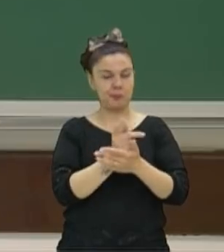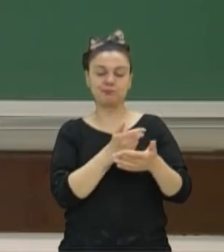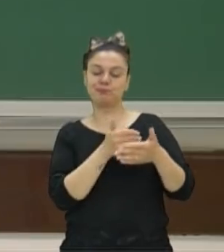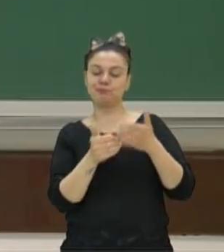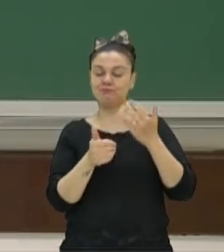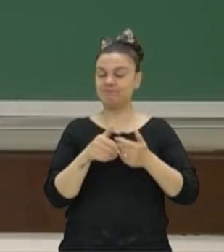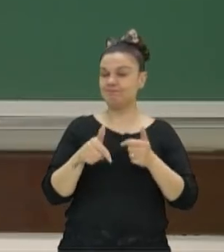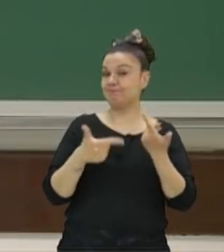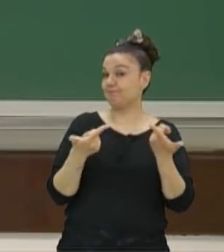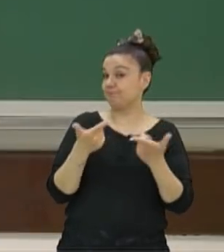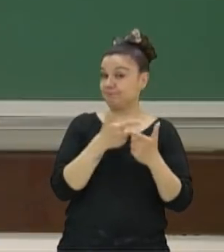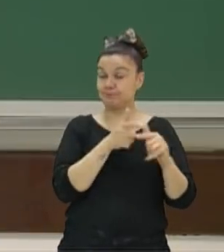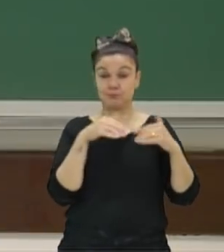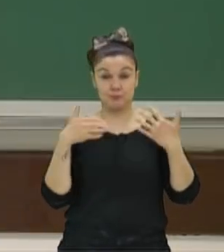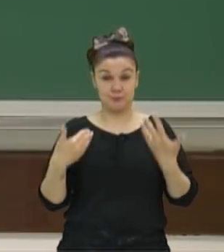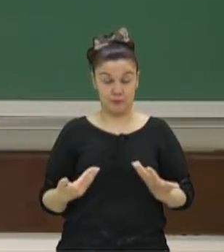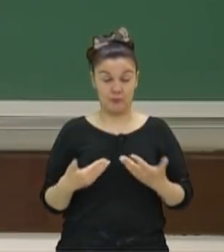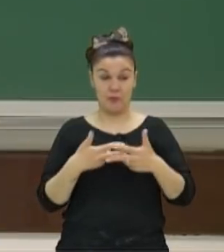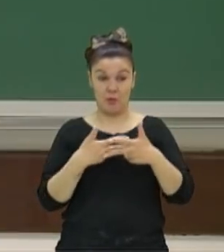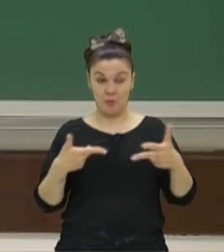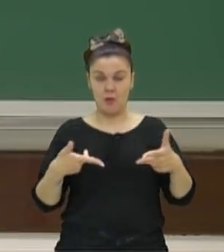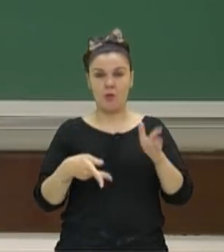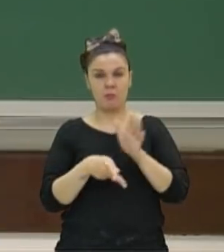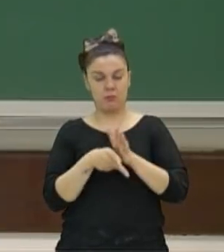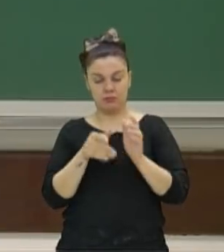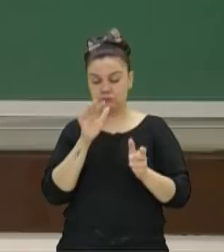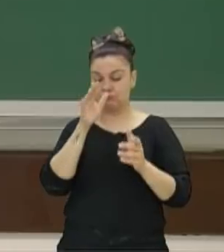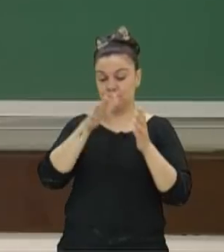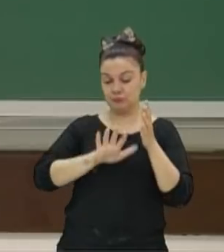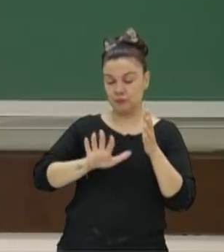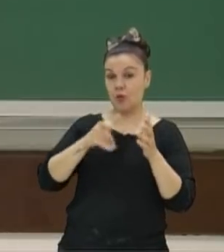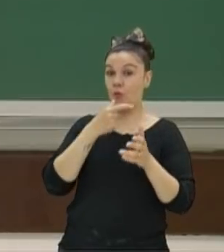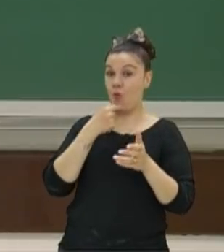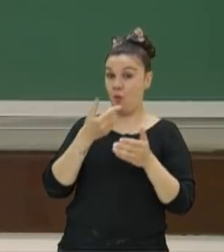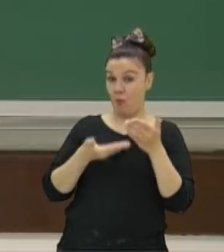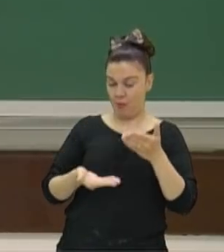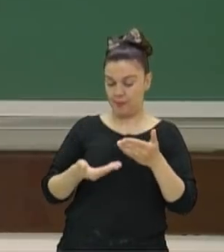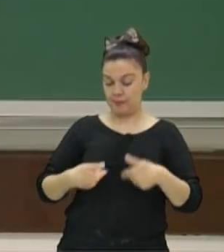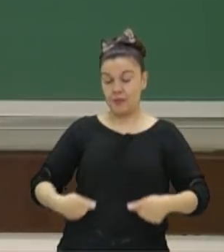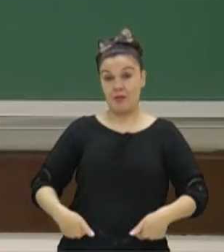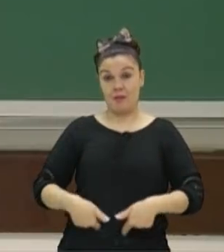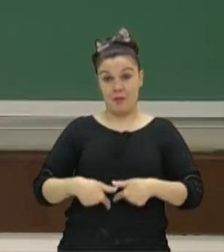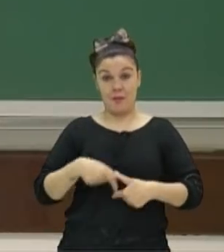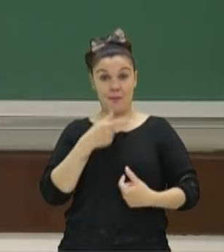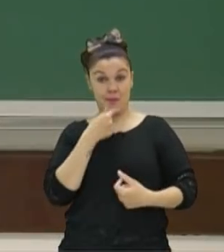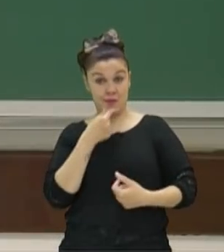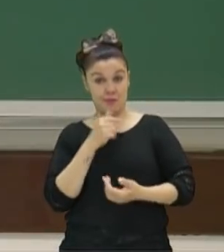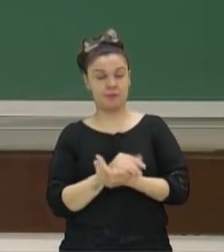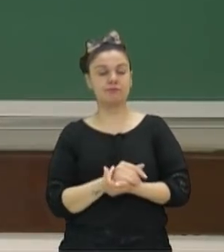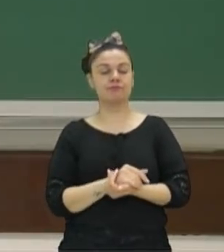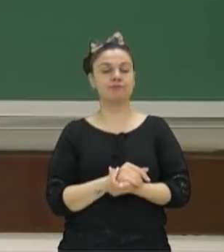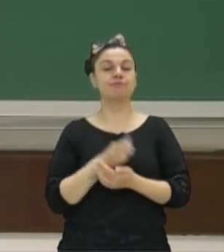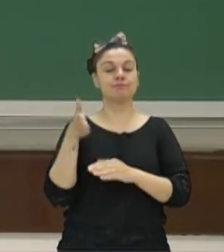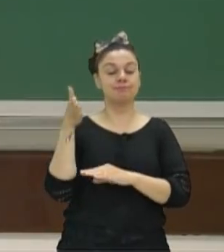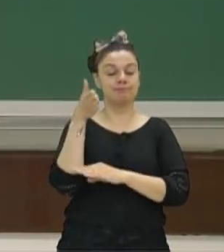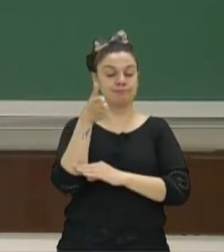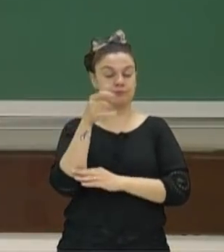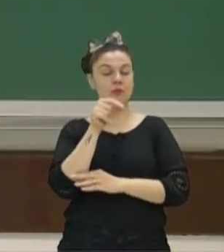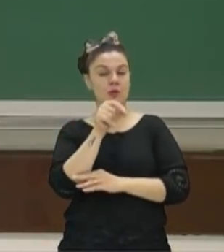alguma alteração, né, no sistema genital masculino, no funcionamento do sistema genital masculino, o